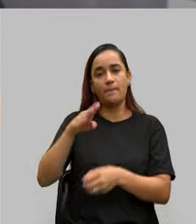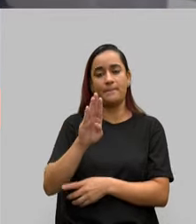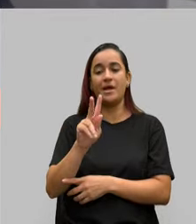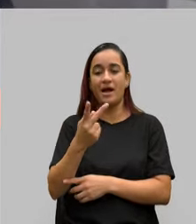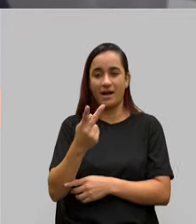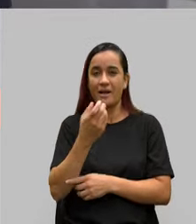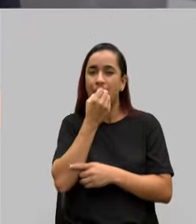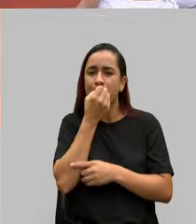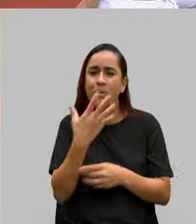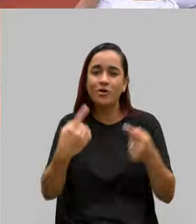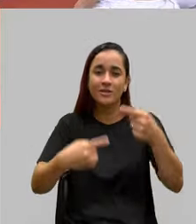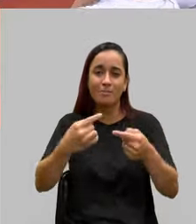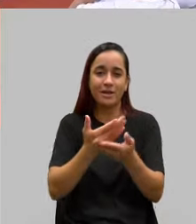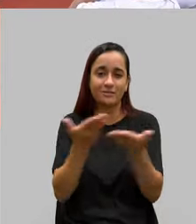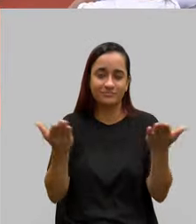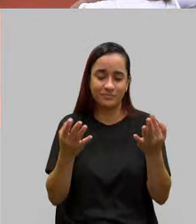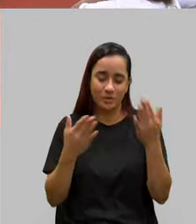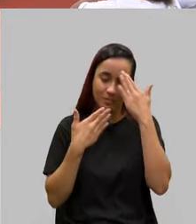todos